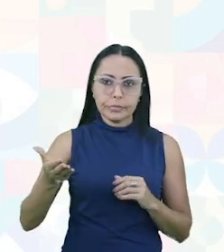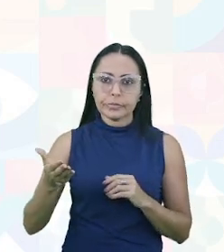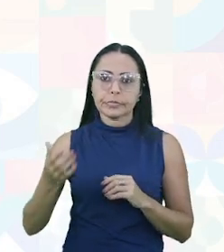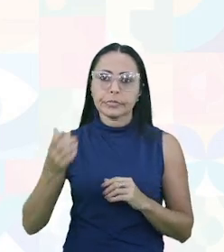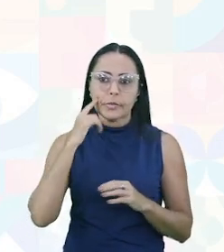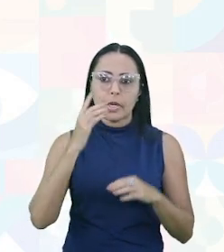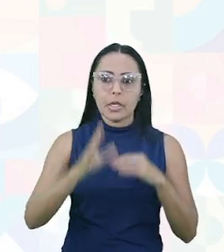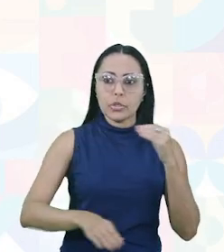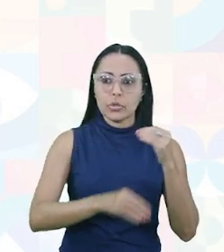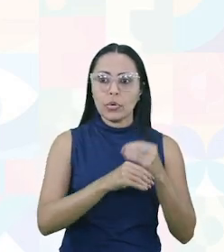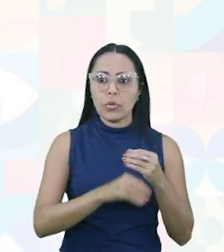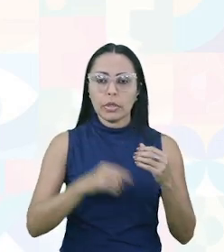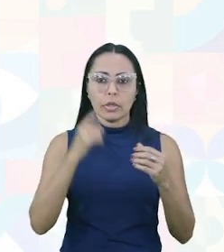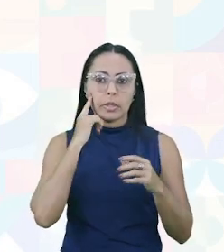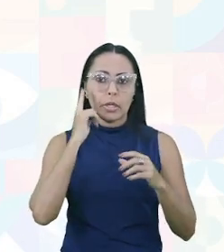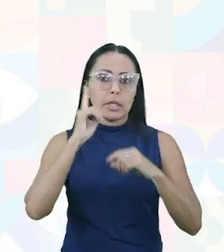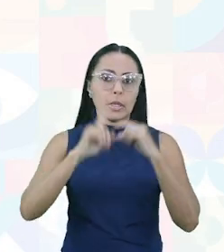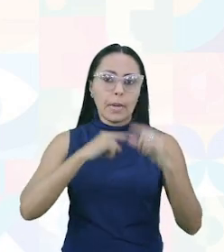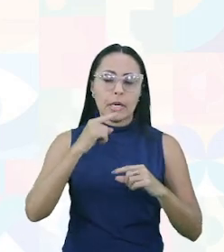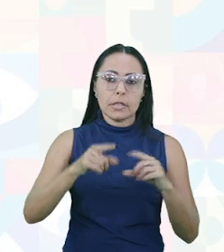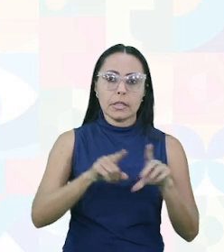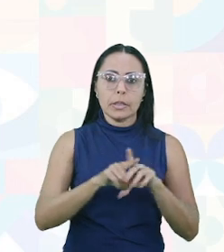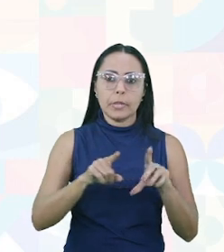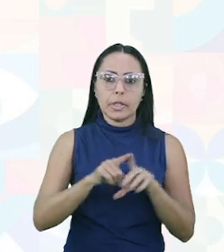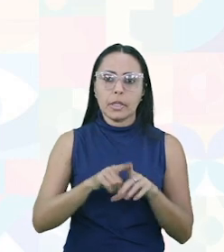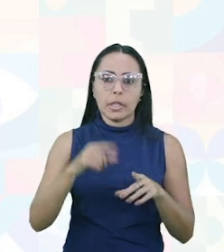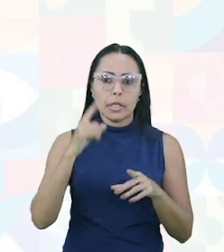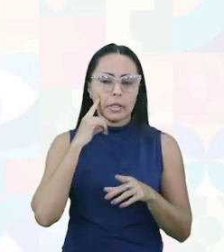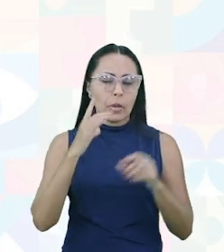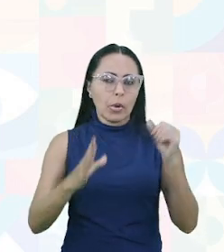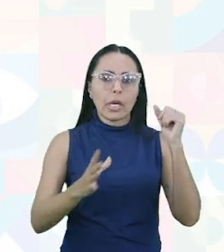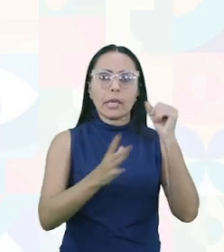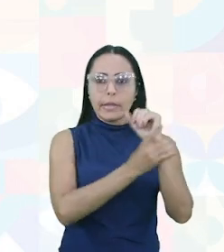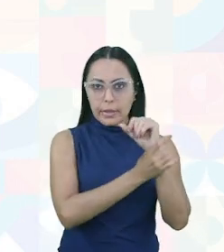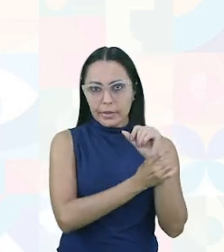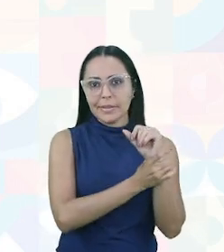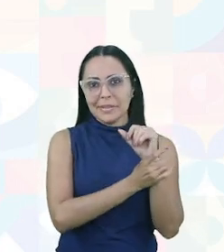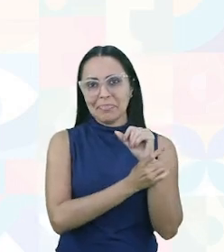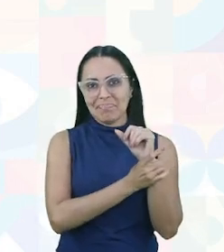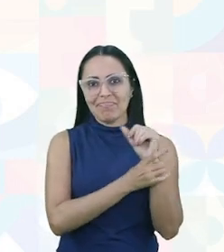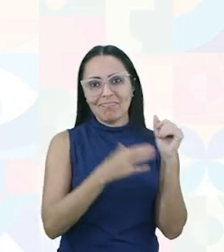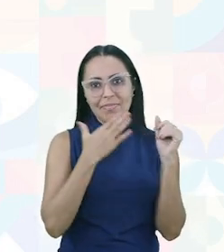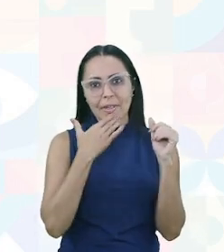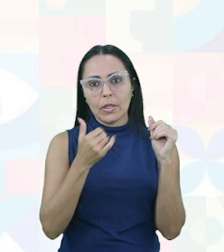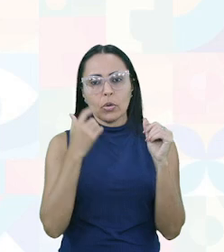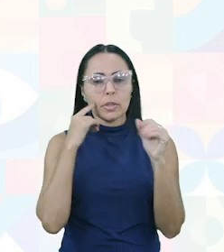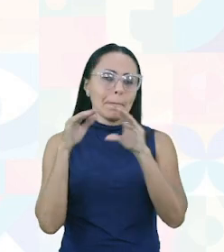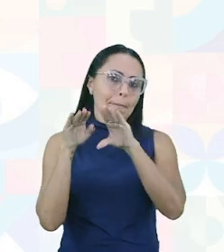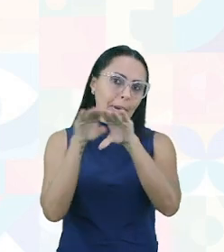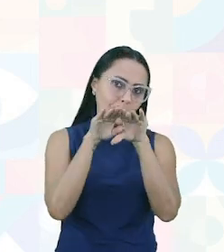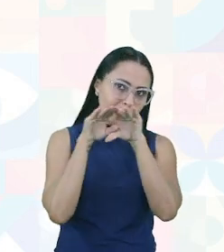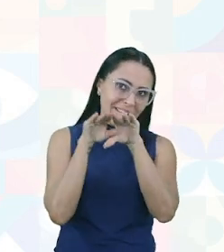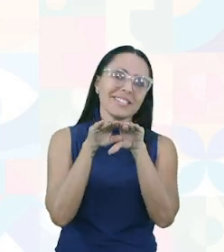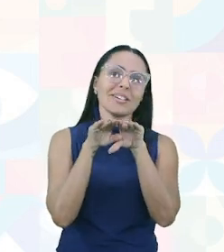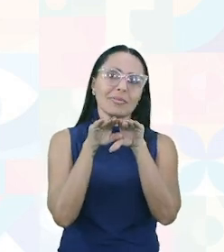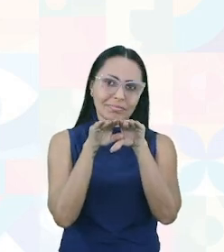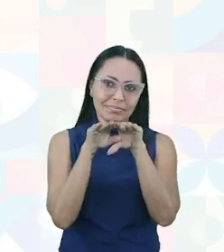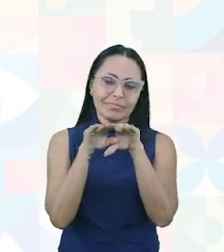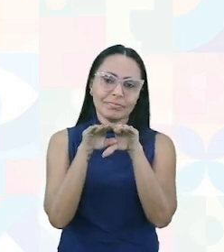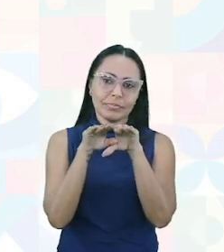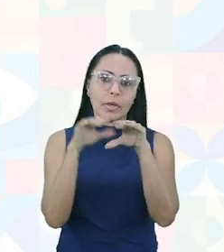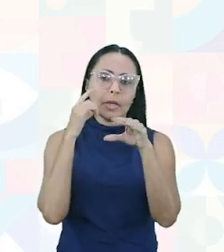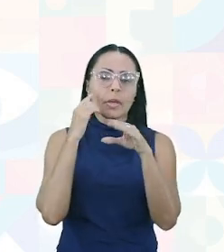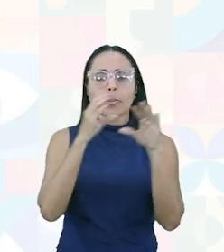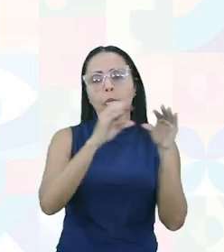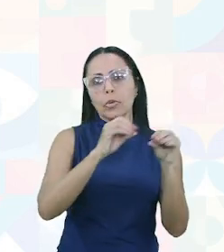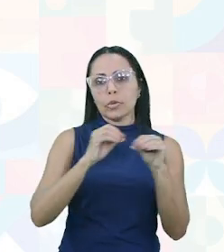adiciona a tinta, mas quem passa ou roda ela, isso dá uma garantia de padronização, né? E por outro lado,